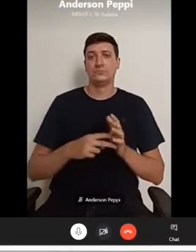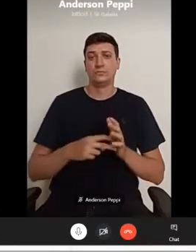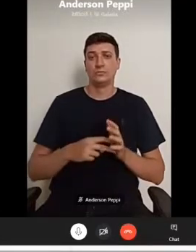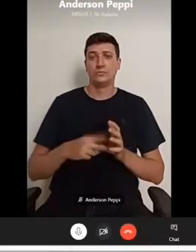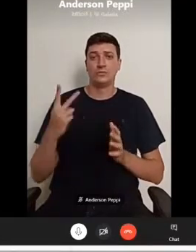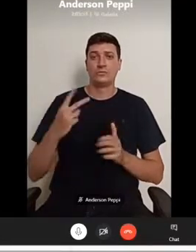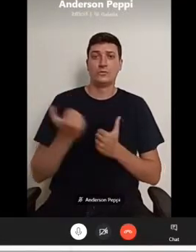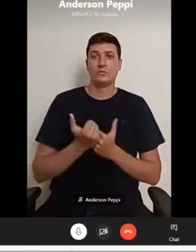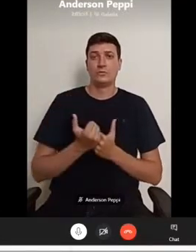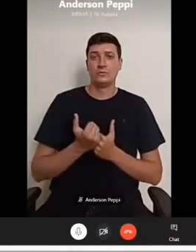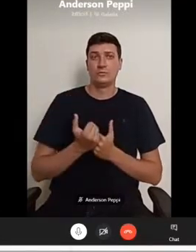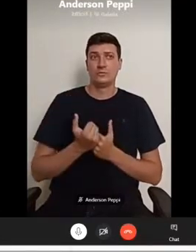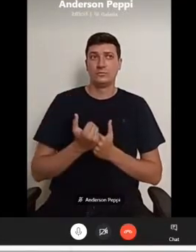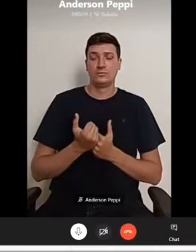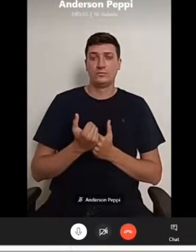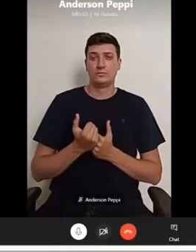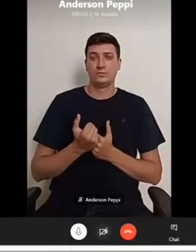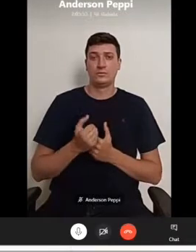Érica.